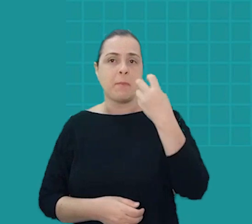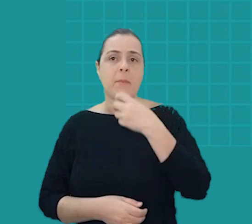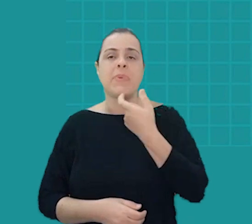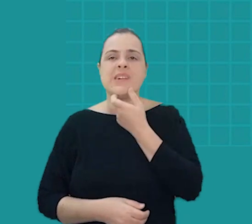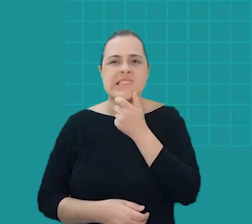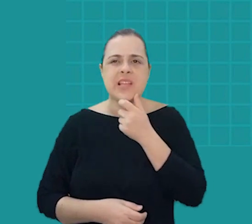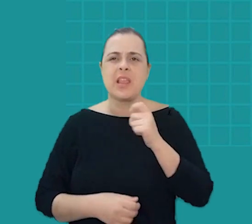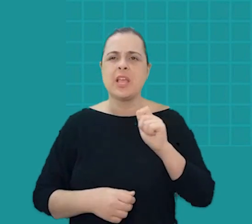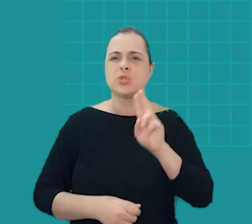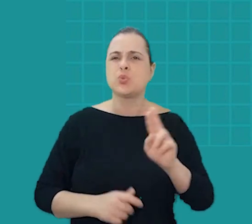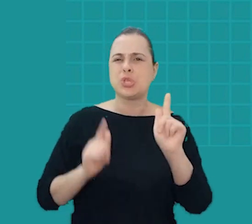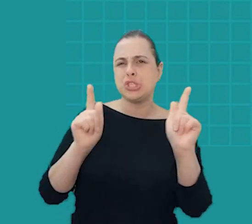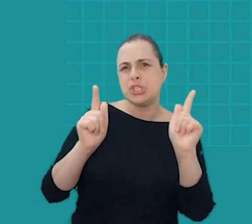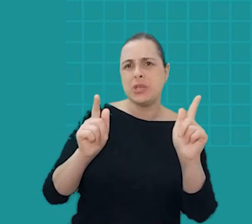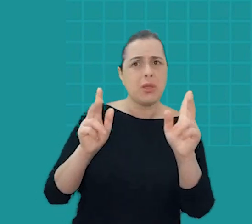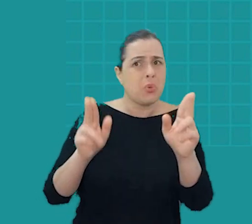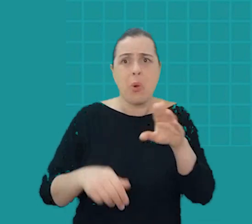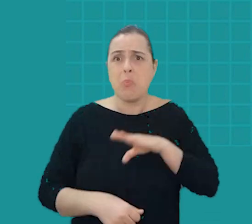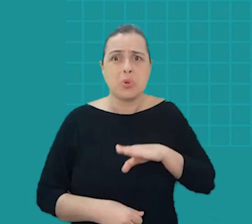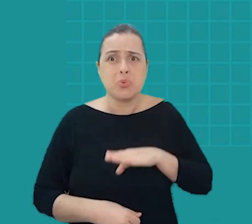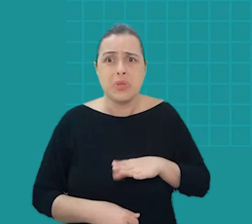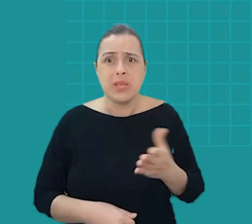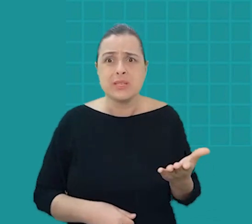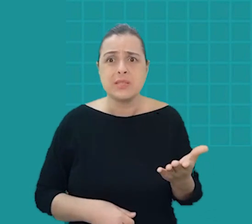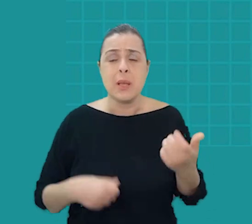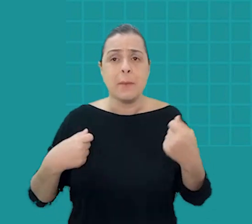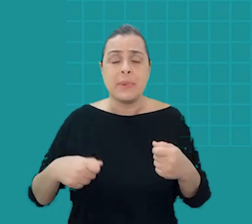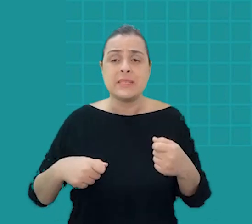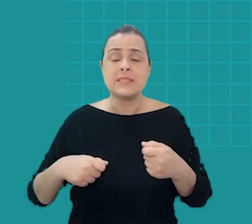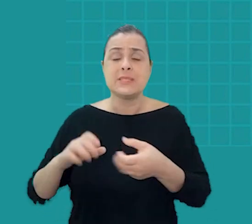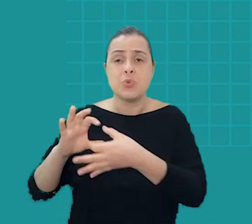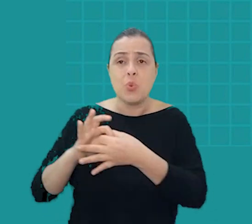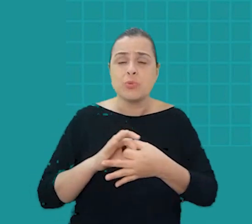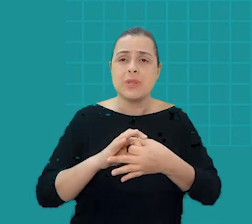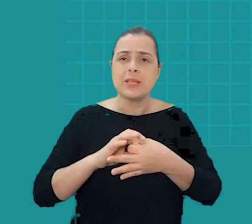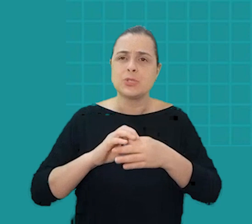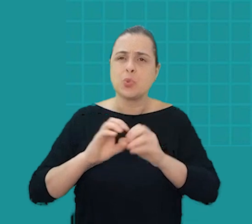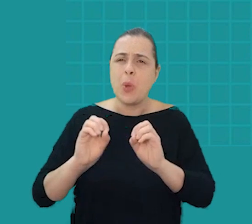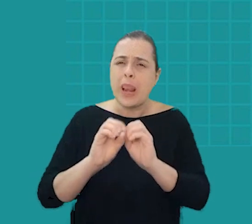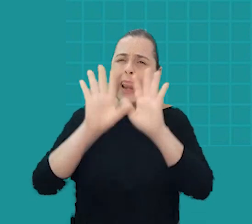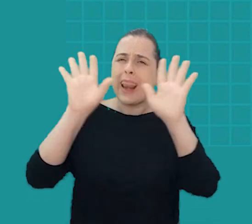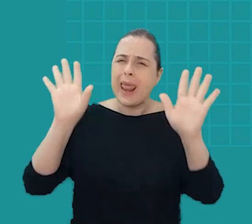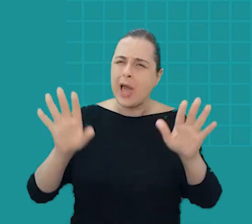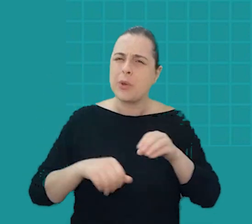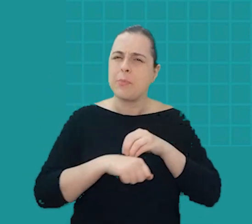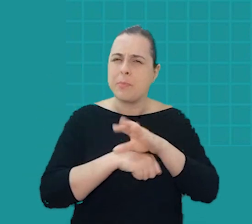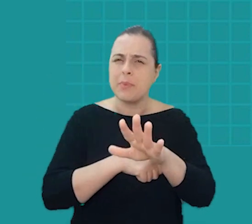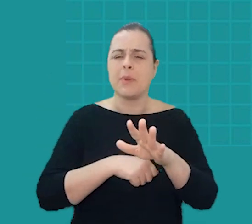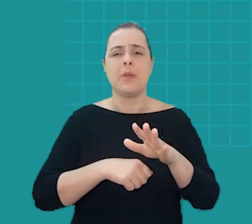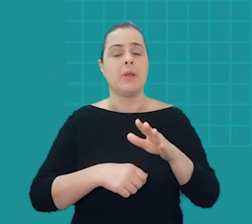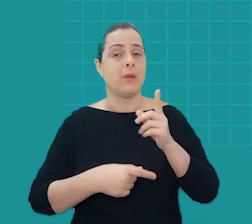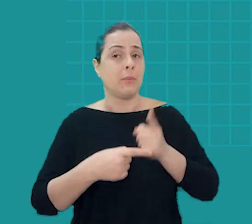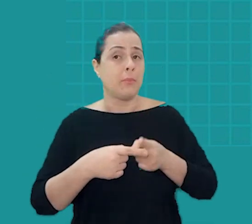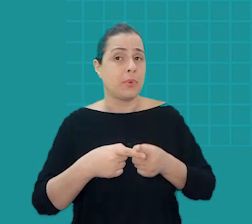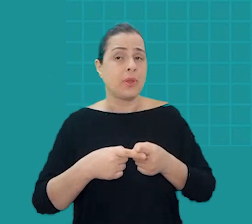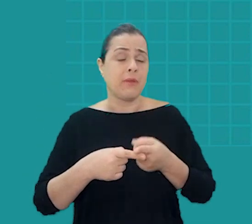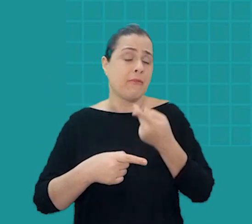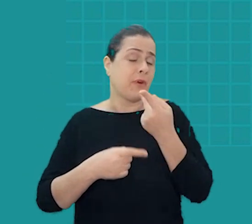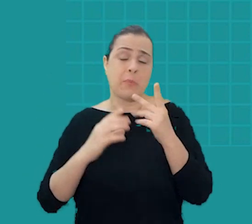falo inglês, mas olho no olho. Muitas vezes, numa videoconferência, vou precisar pedir alguns